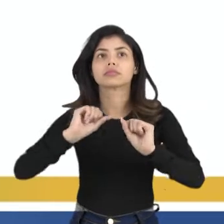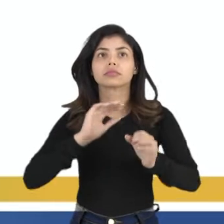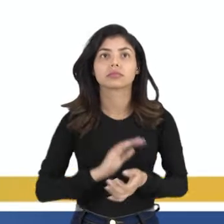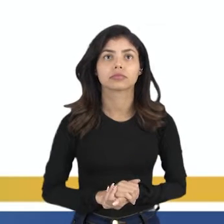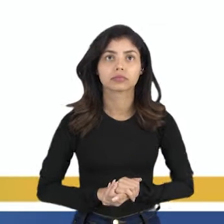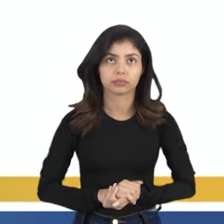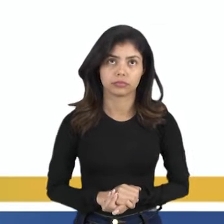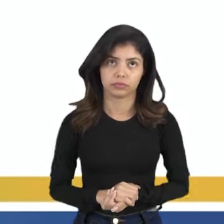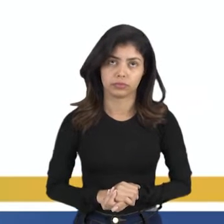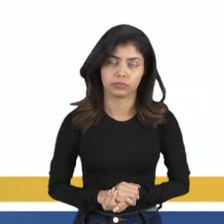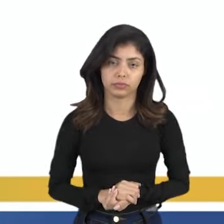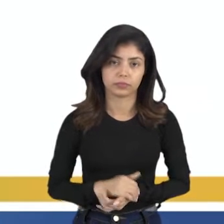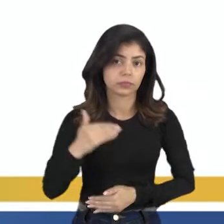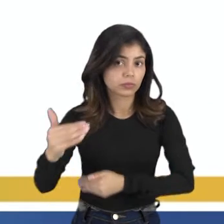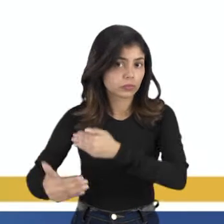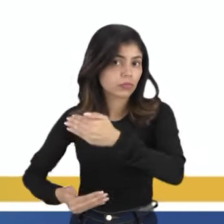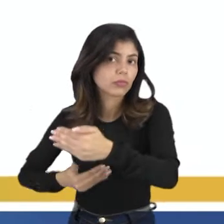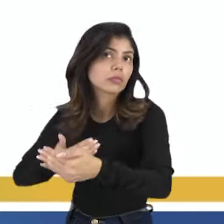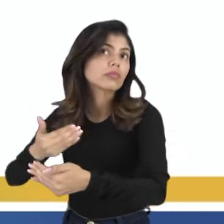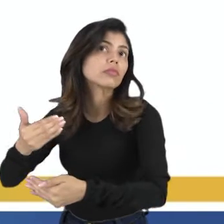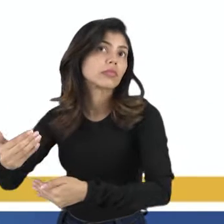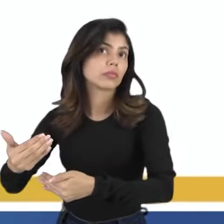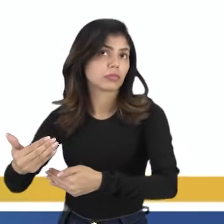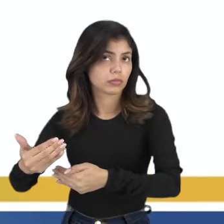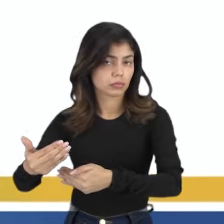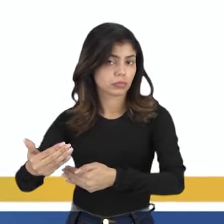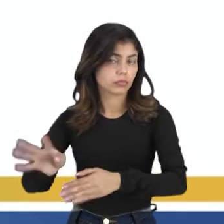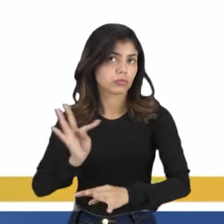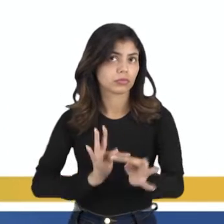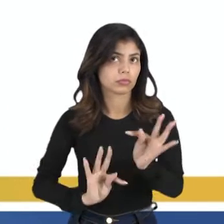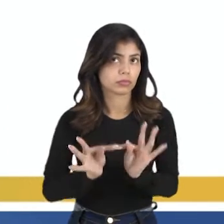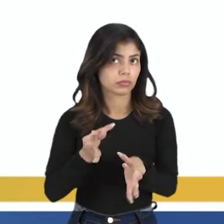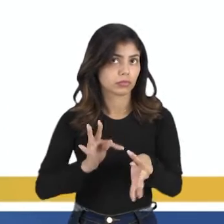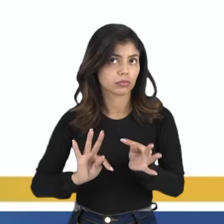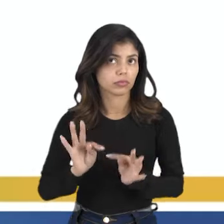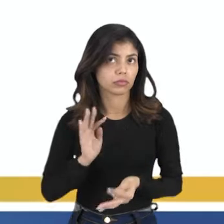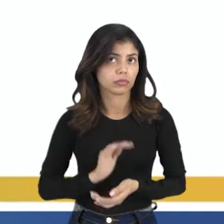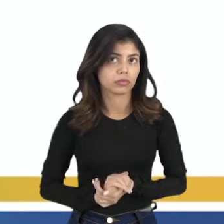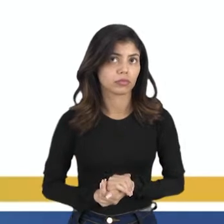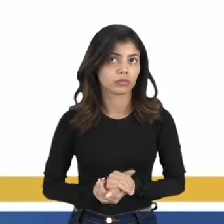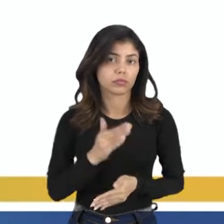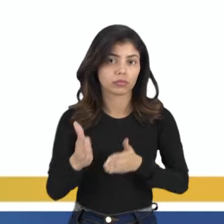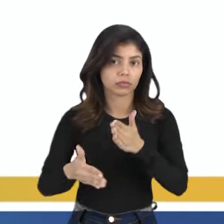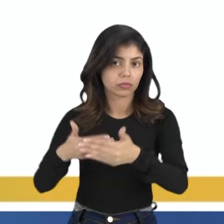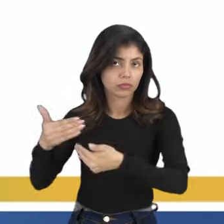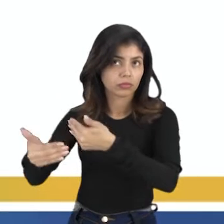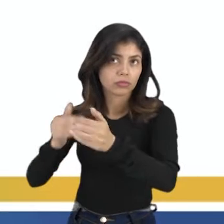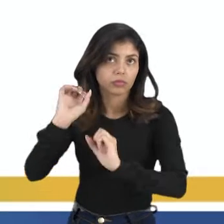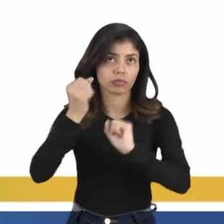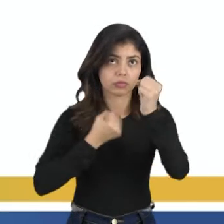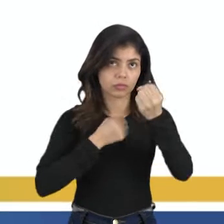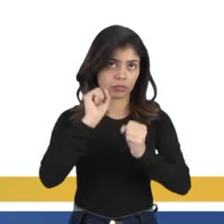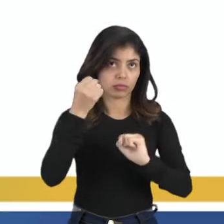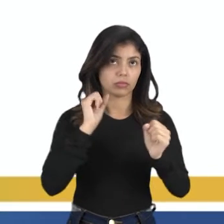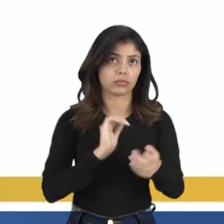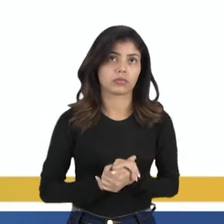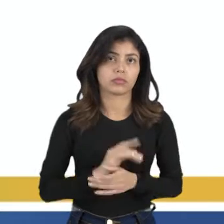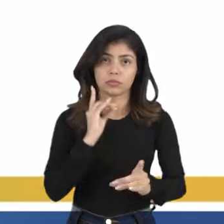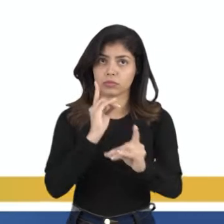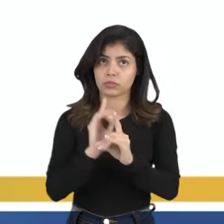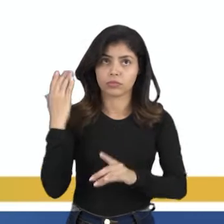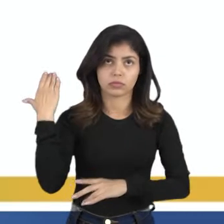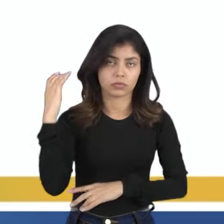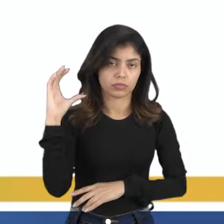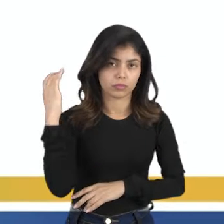diversas transformações. Destacam-se os avanços tecnológicos, progressos